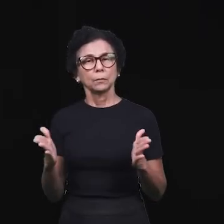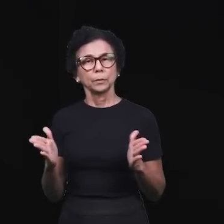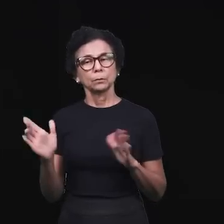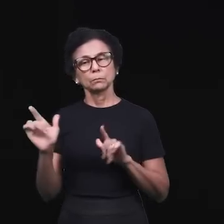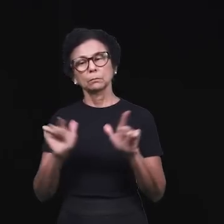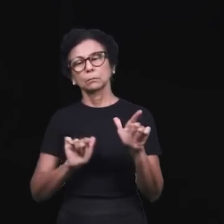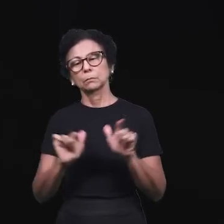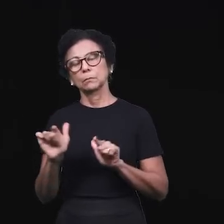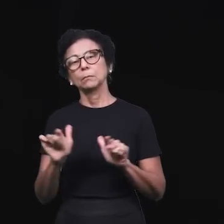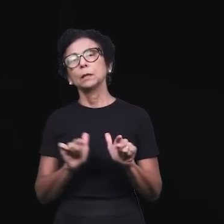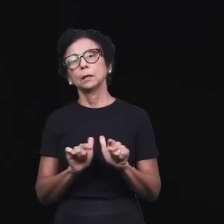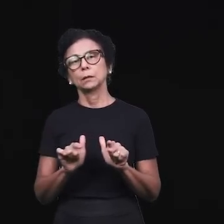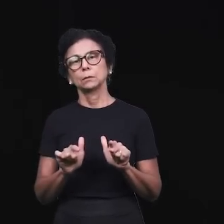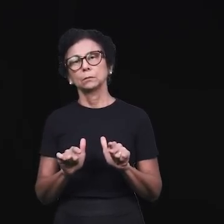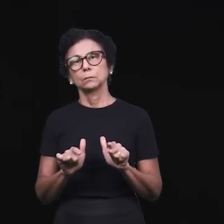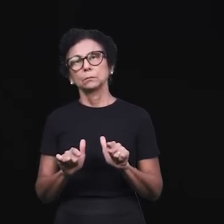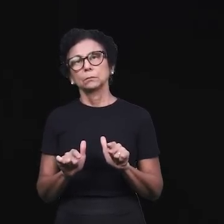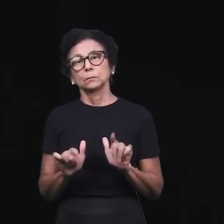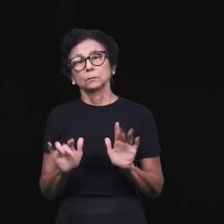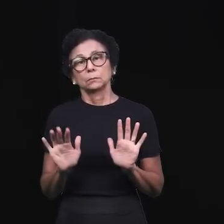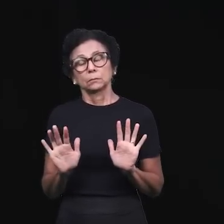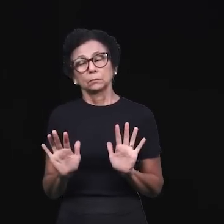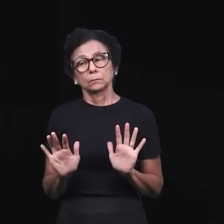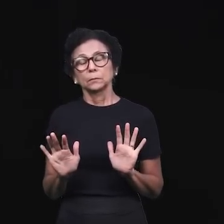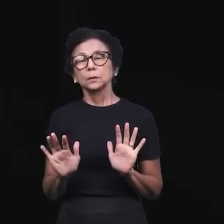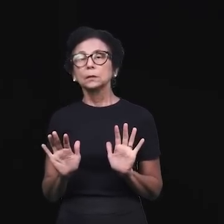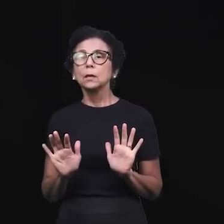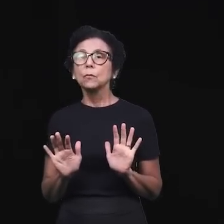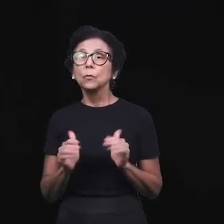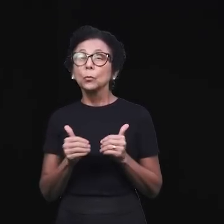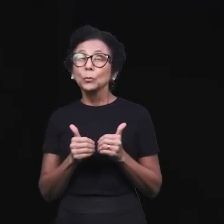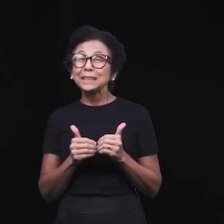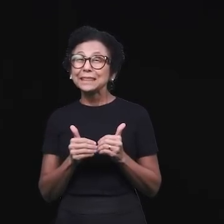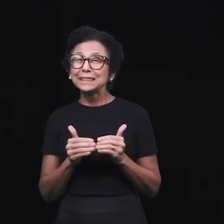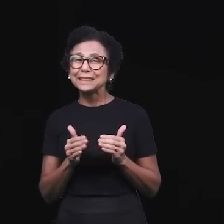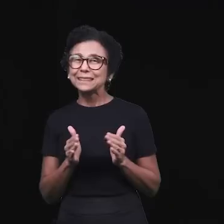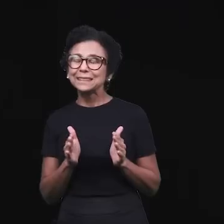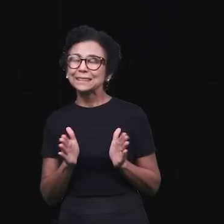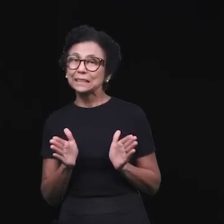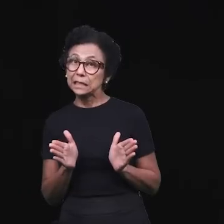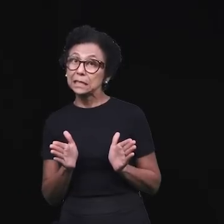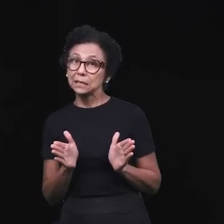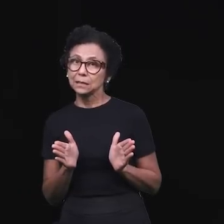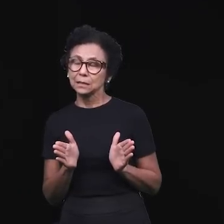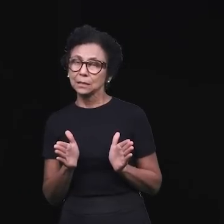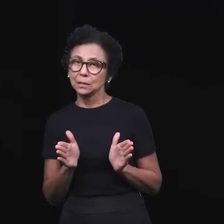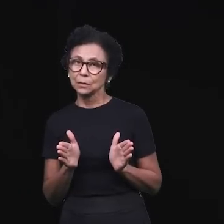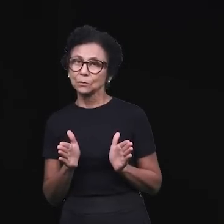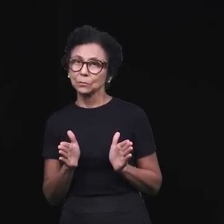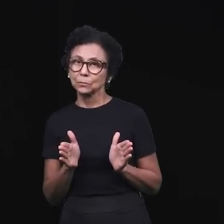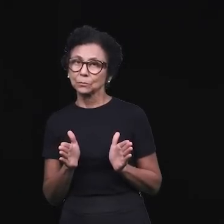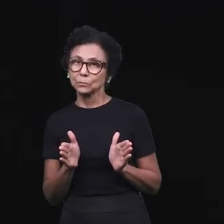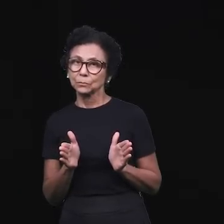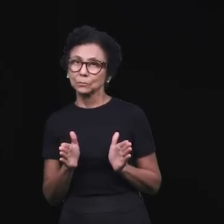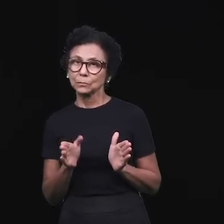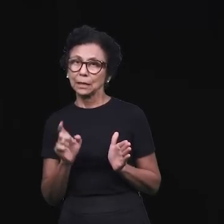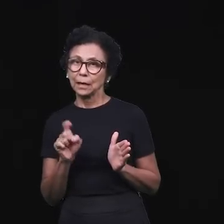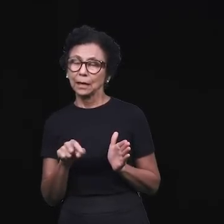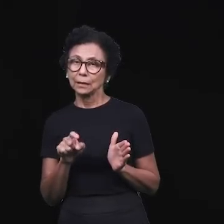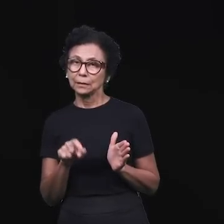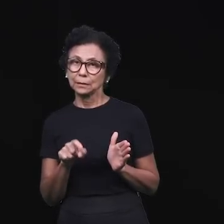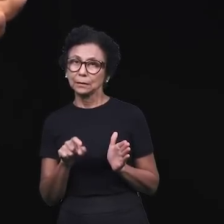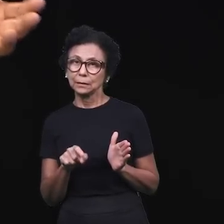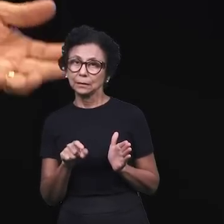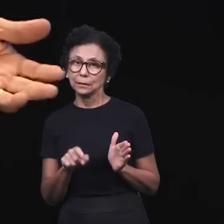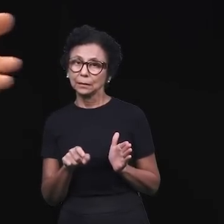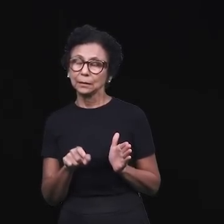Foi praticamente o nosso início aqui na América, assim, como estabelecimento de igreja aqui na América,